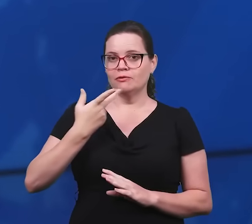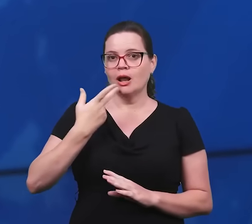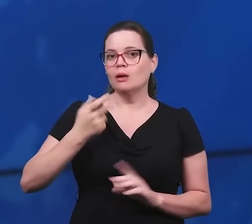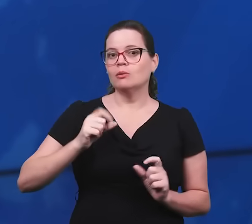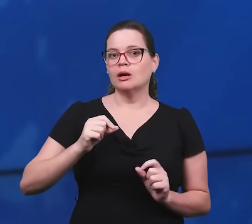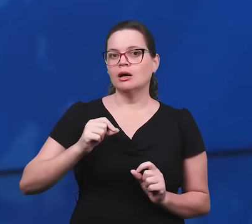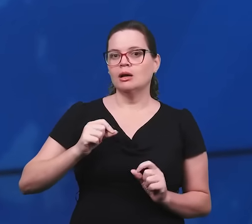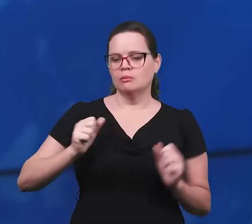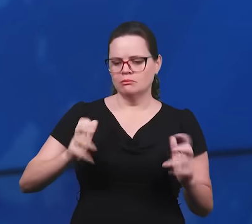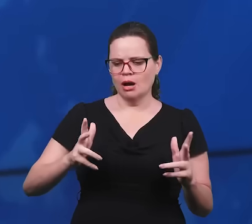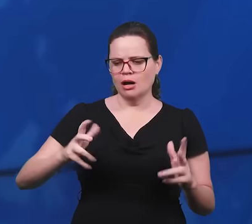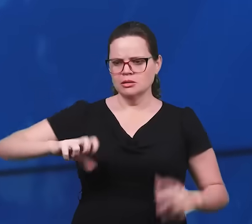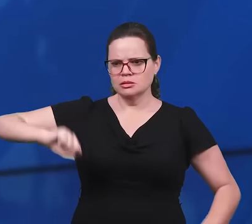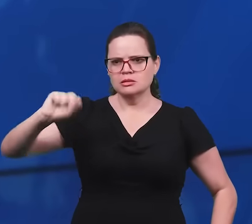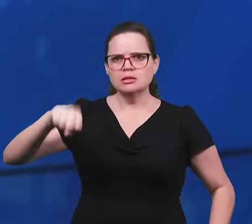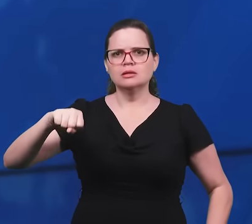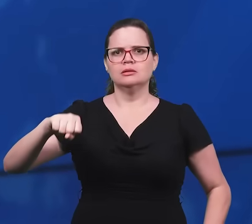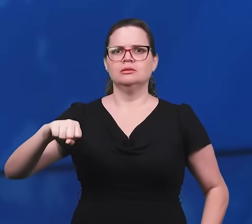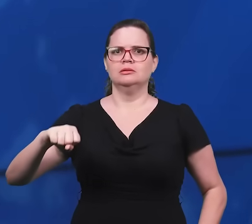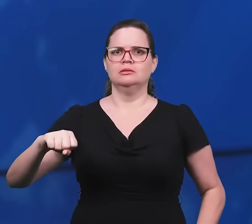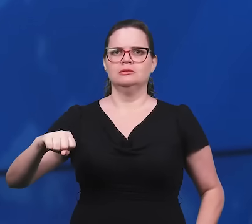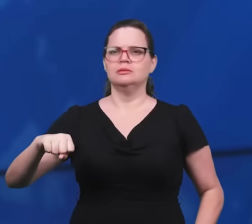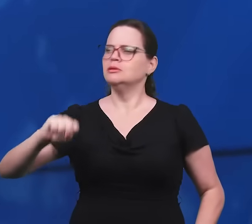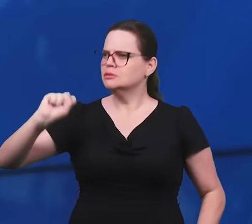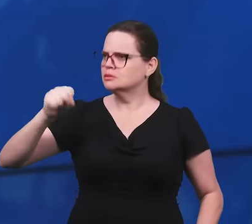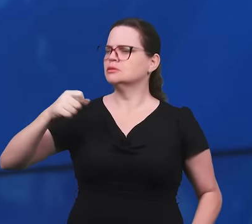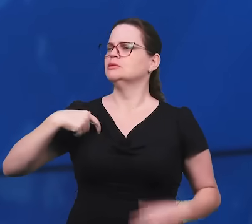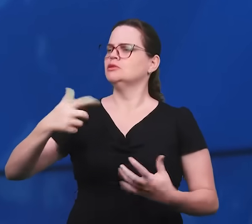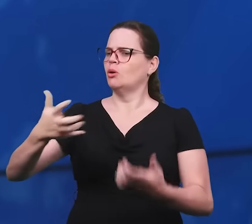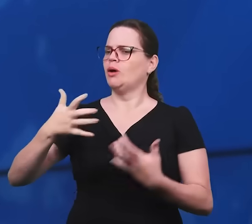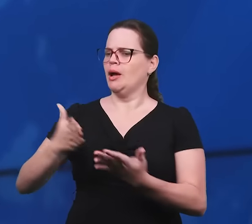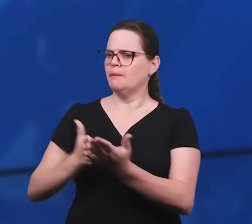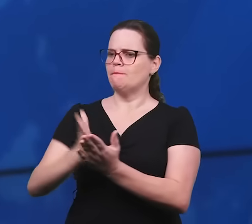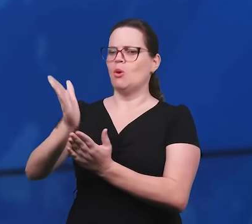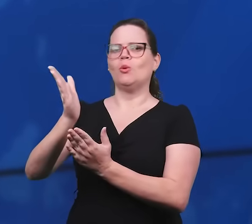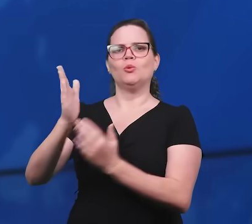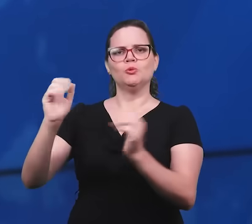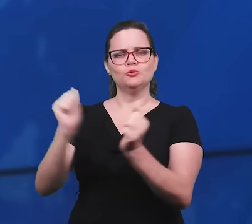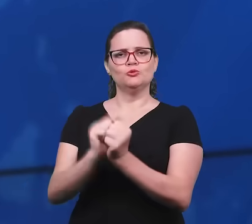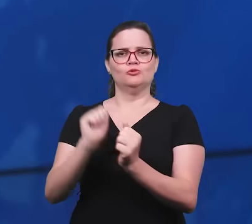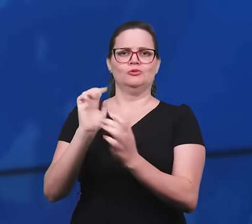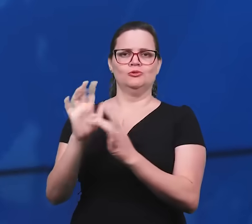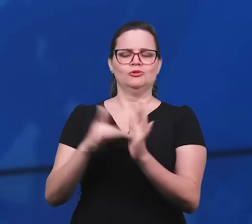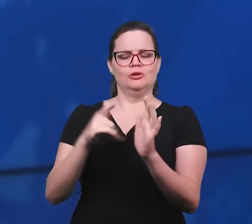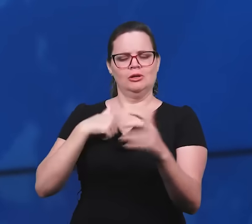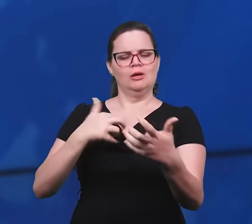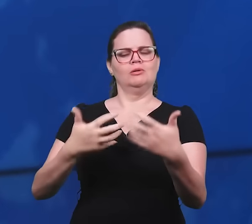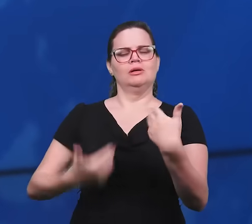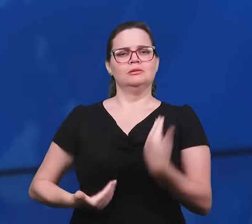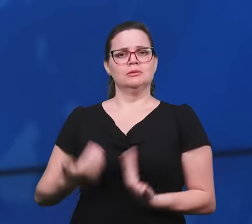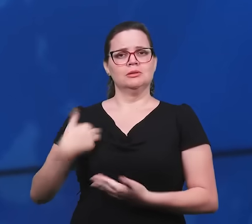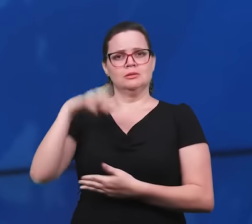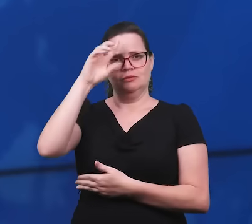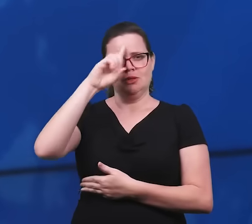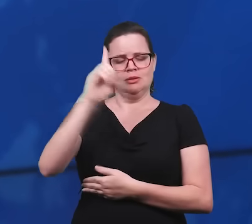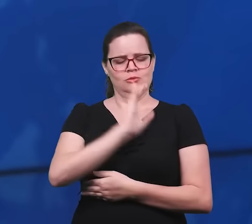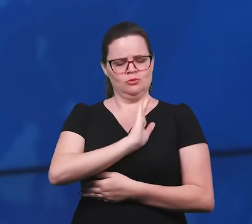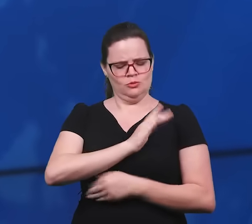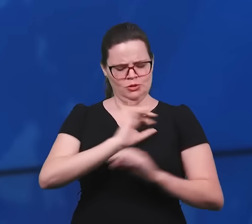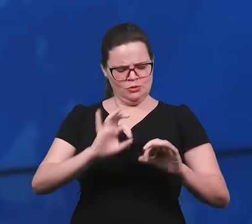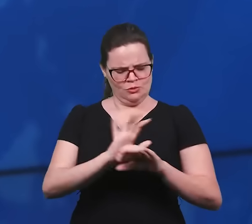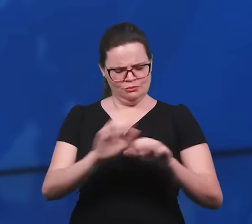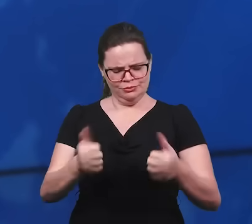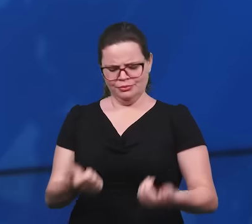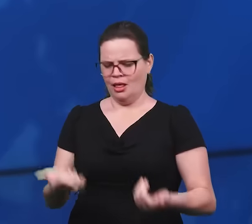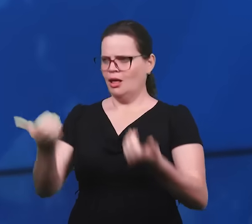sim para Jesus. Eu quero estar no caminho. Eu quero servir a Deus com o coração inteiro.